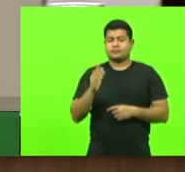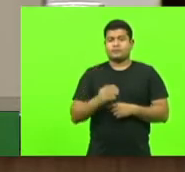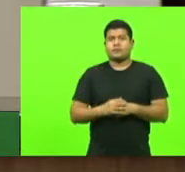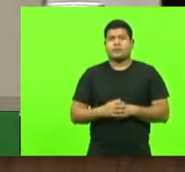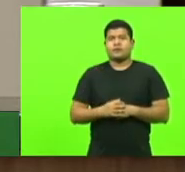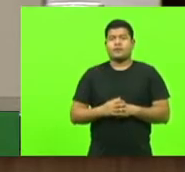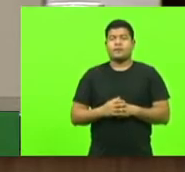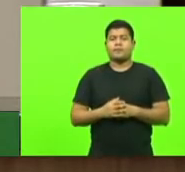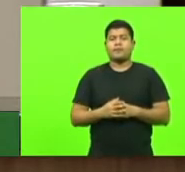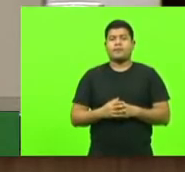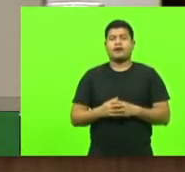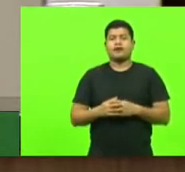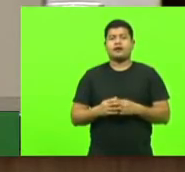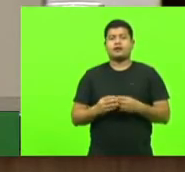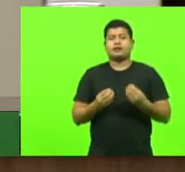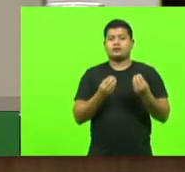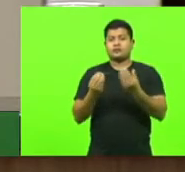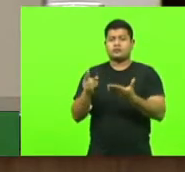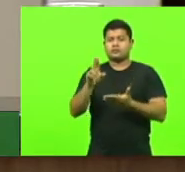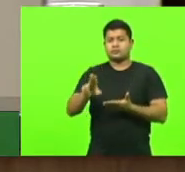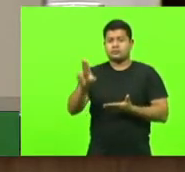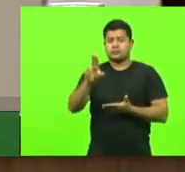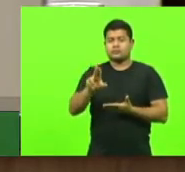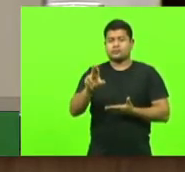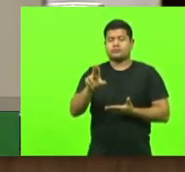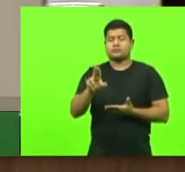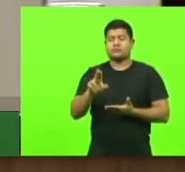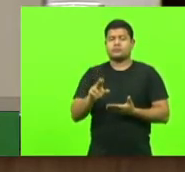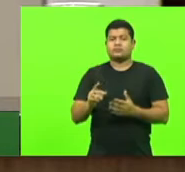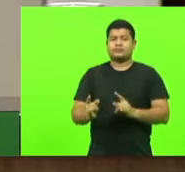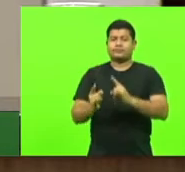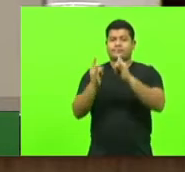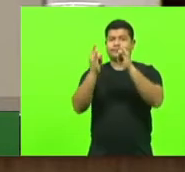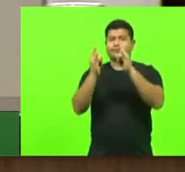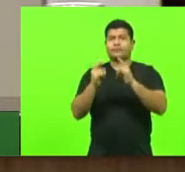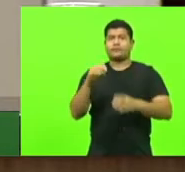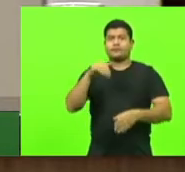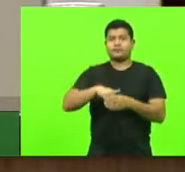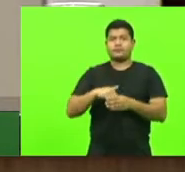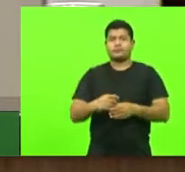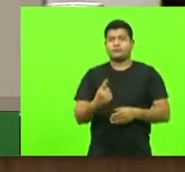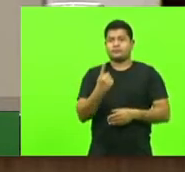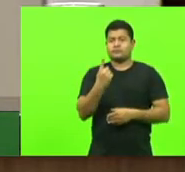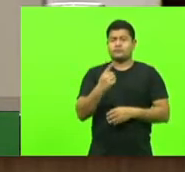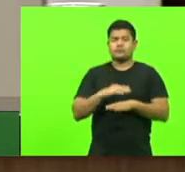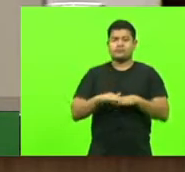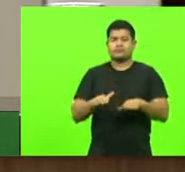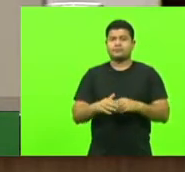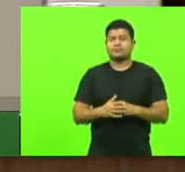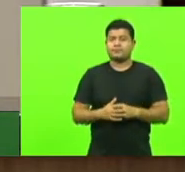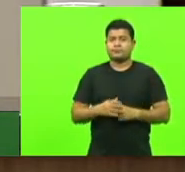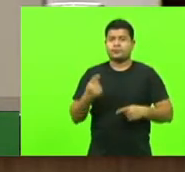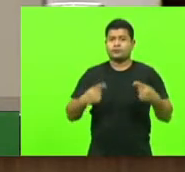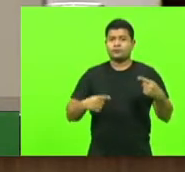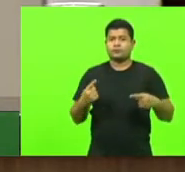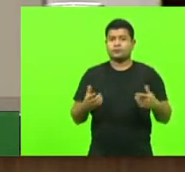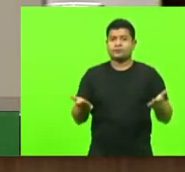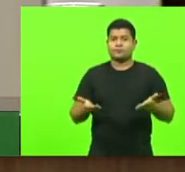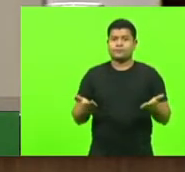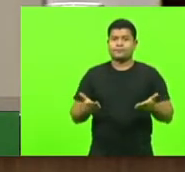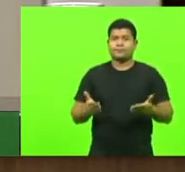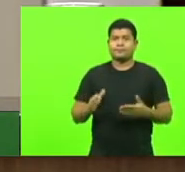Bom Retiro. Votação em turno único. Para discutir a matéria, com a palavra,